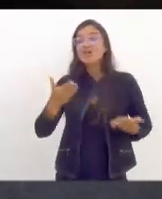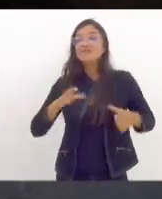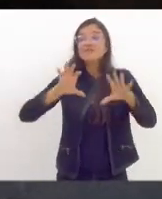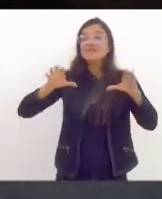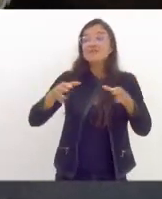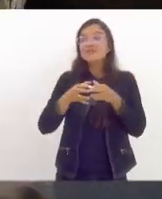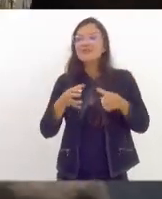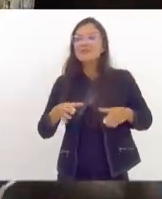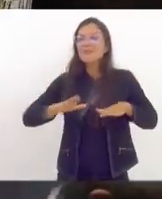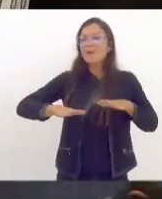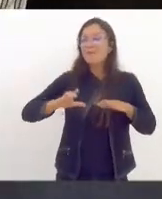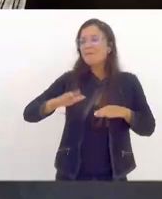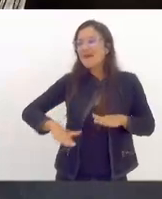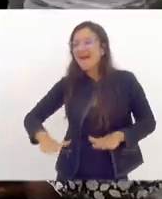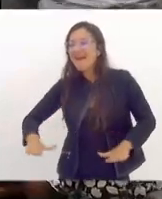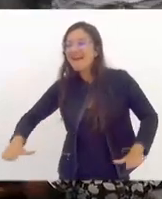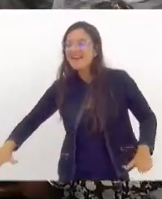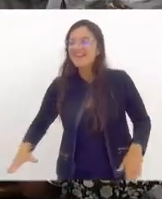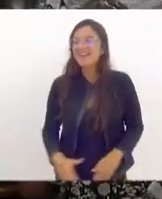dois banquinhos